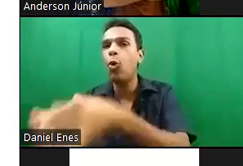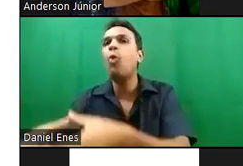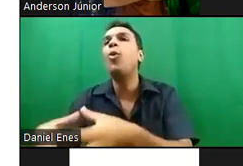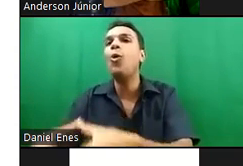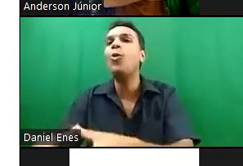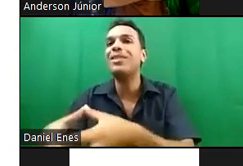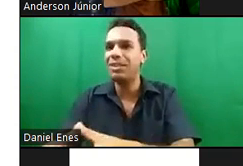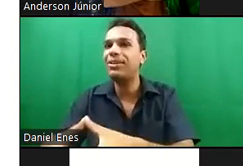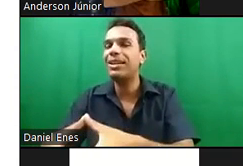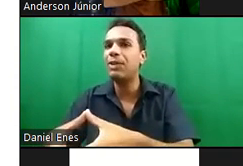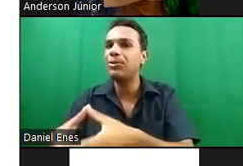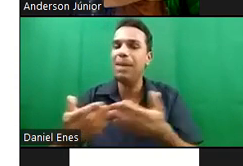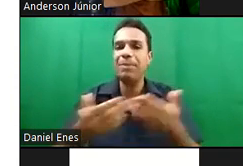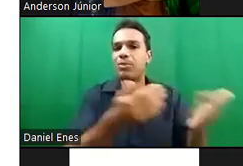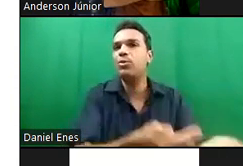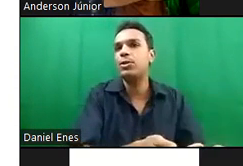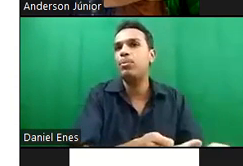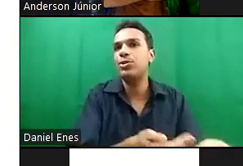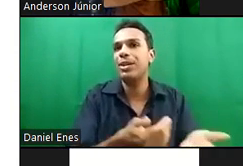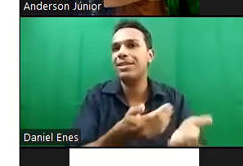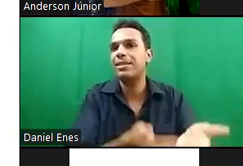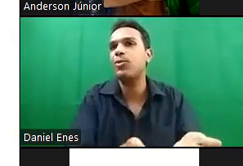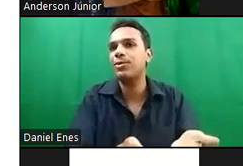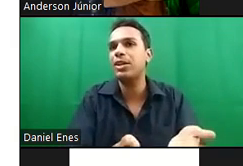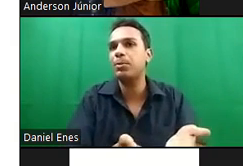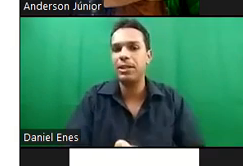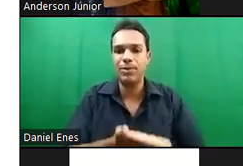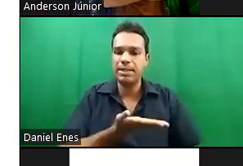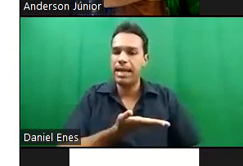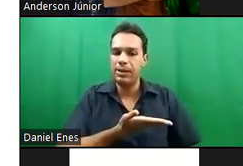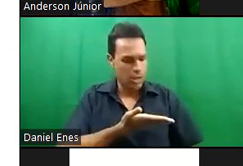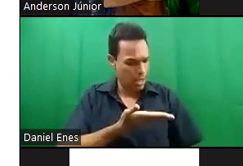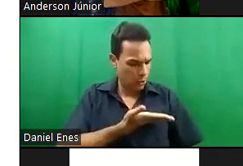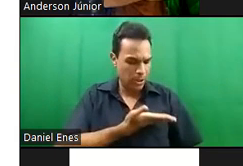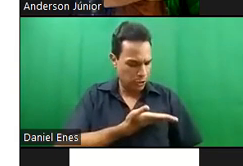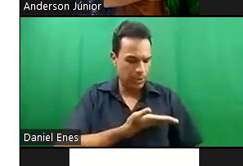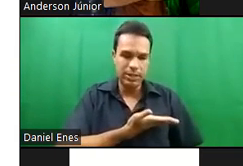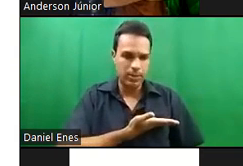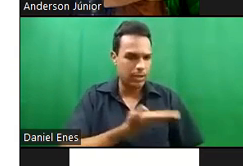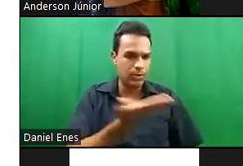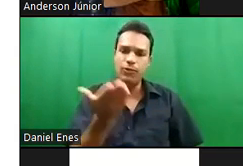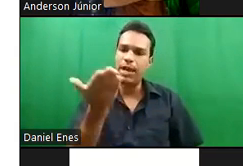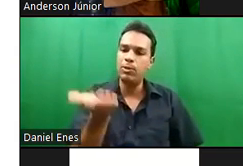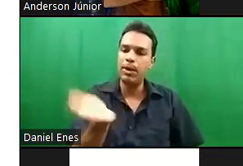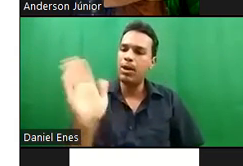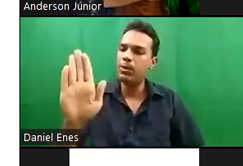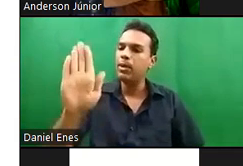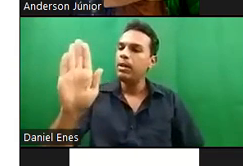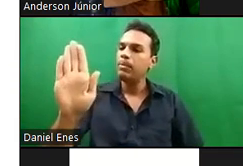sons com o significado. E a mesma coisa eu posso trazer esse conceito para a língua de sinais. Eu estou estudando isso aqui quando eu